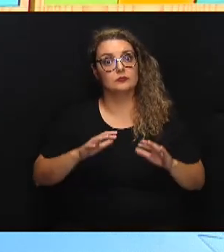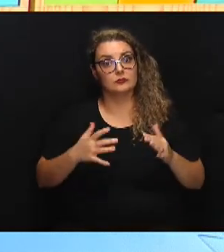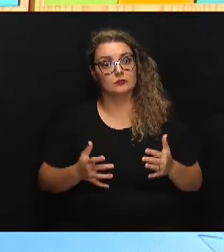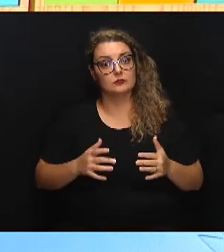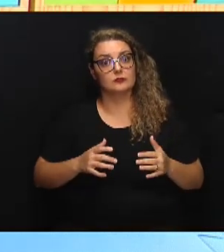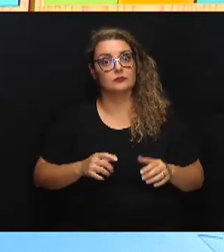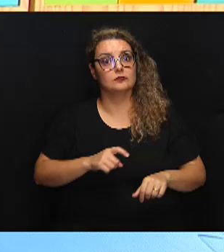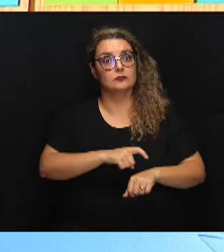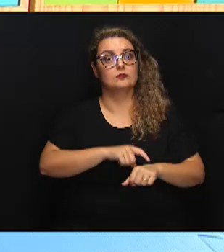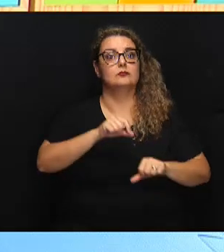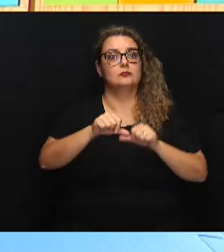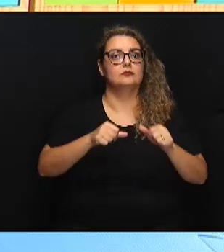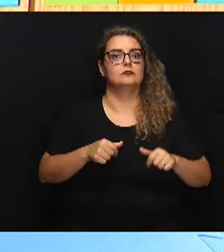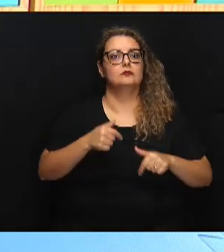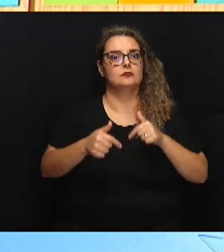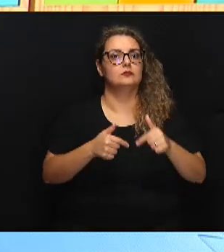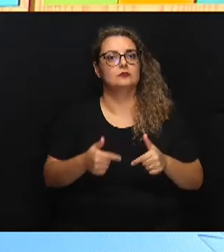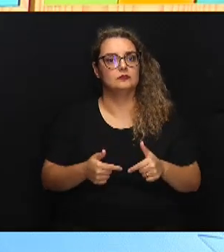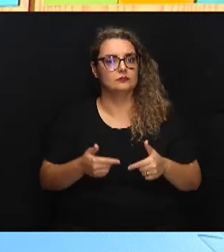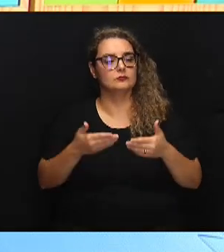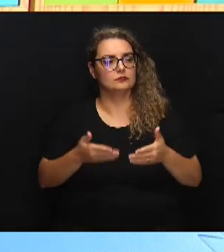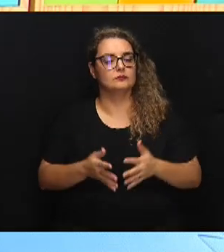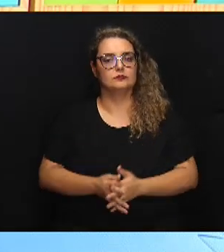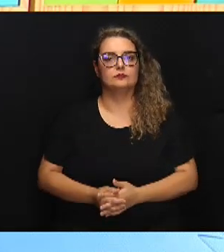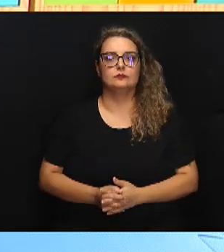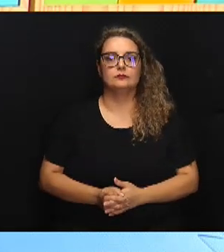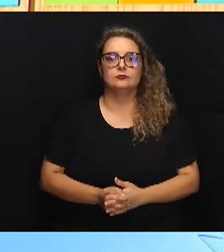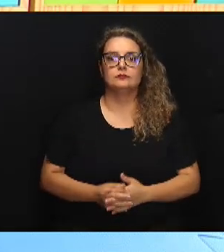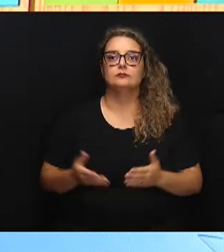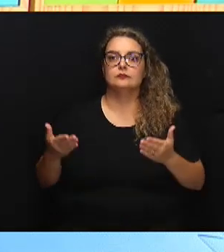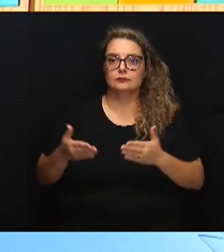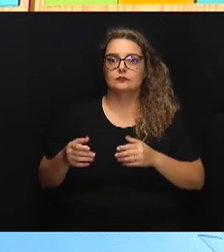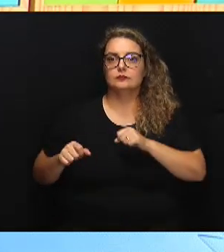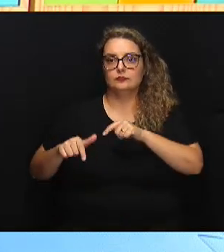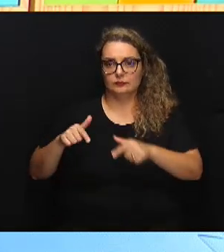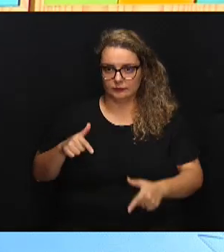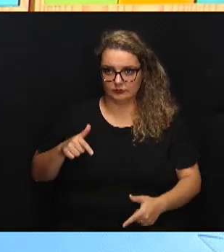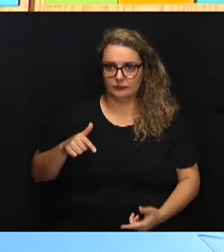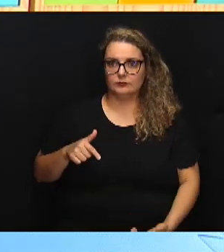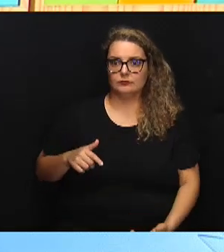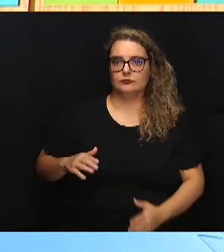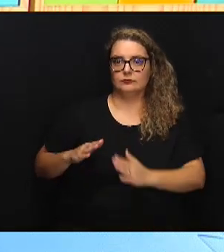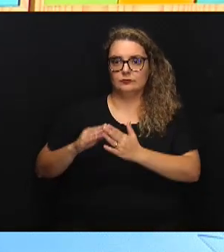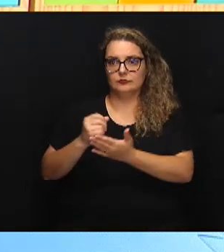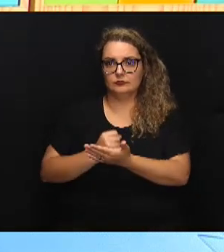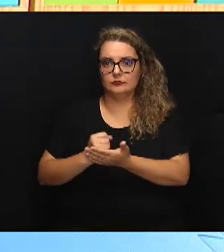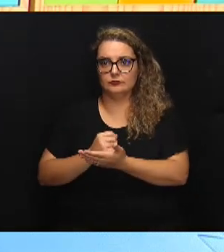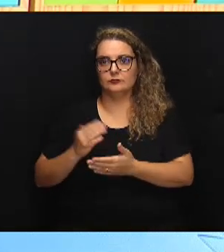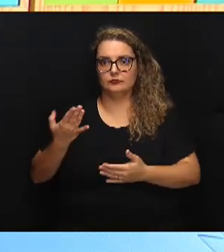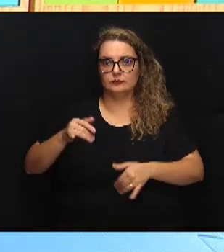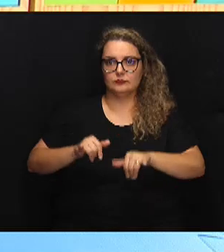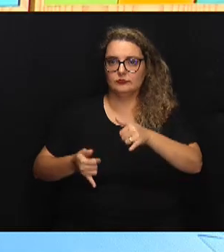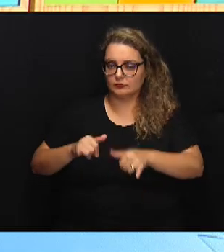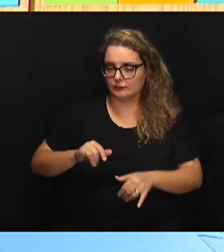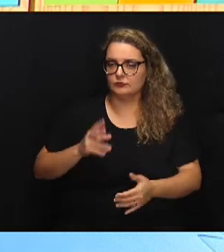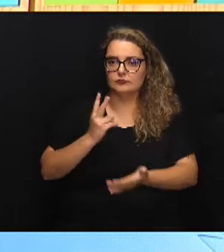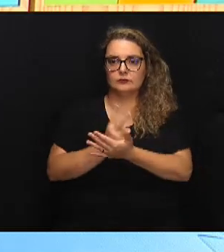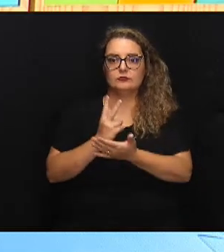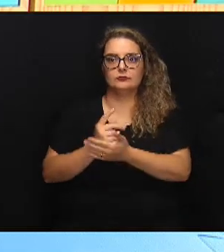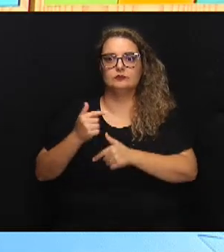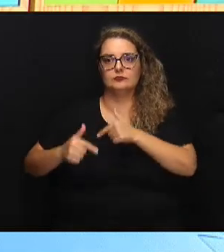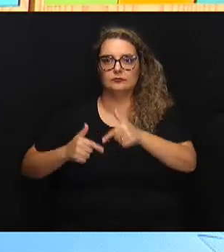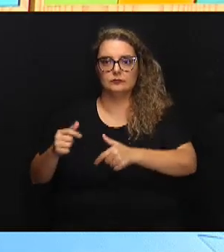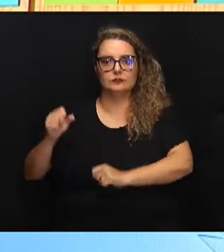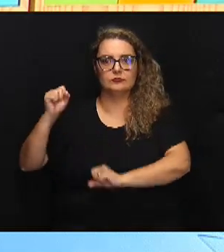chave? Vou trabalhar com isso. Hoje, por formação, eu sou formado farmacêutico bioquímico, sempre trabalhei em indústrias, né?